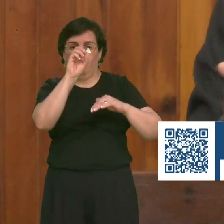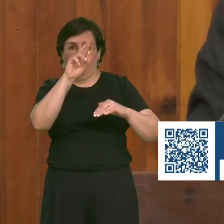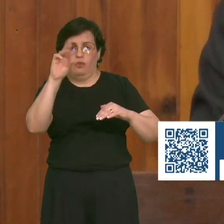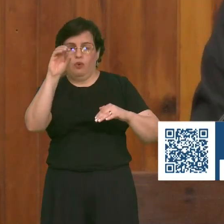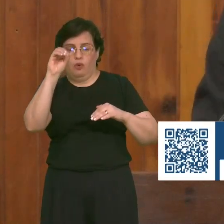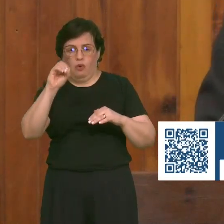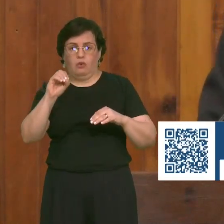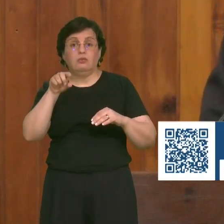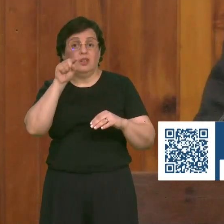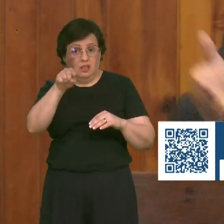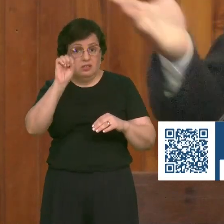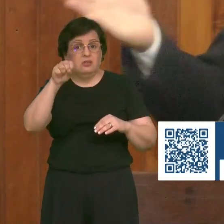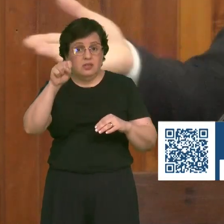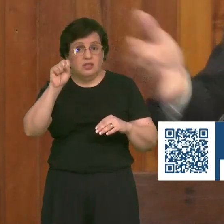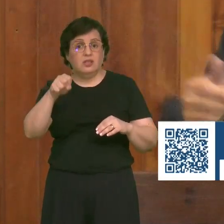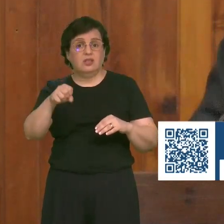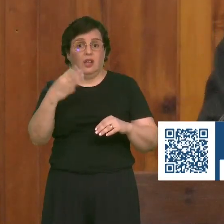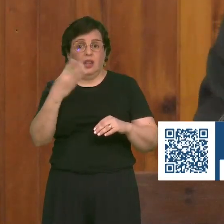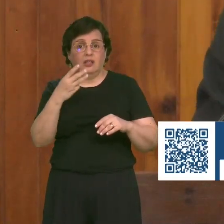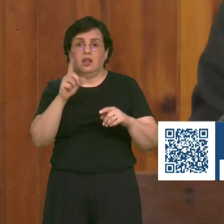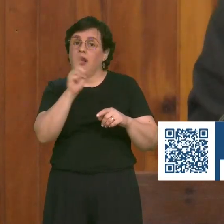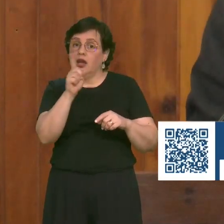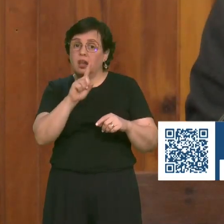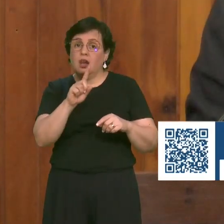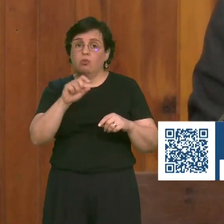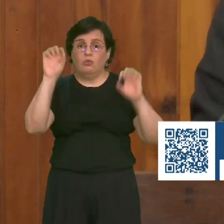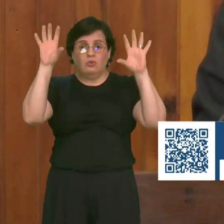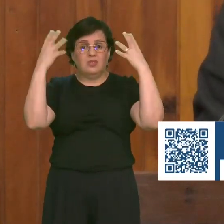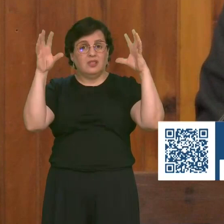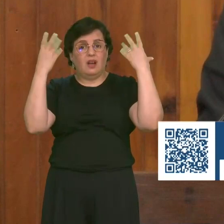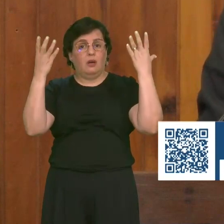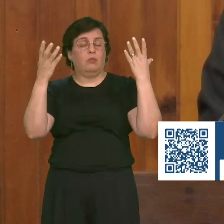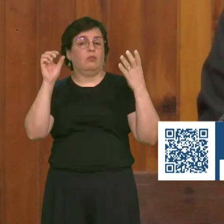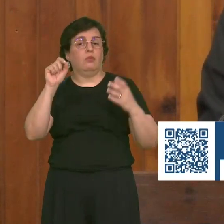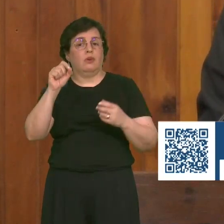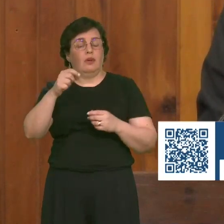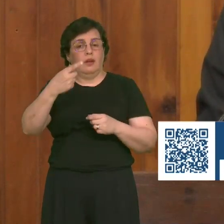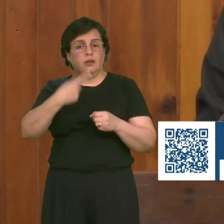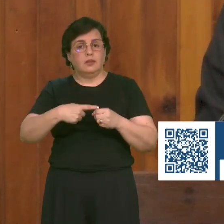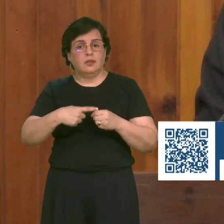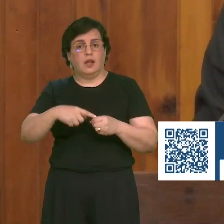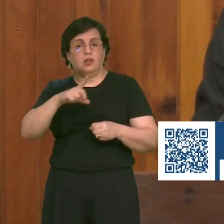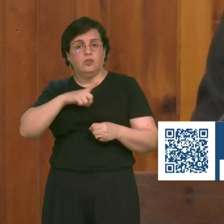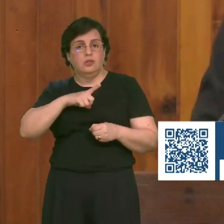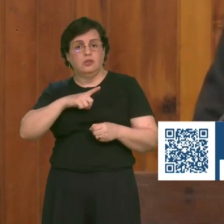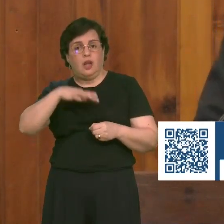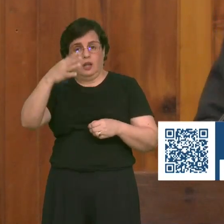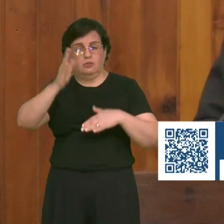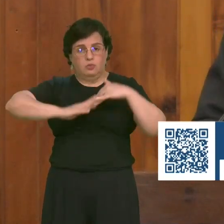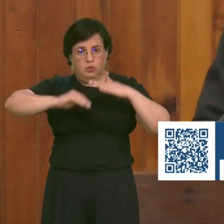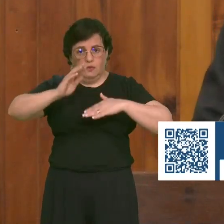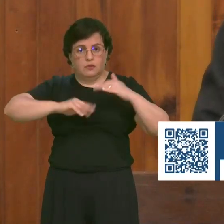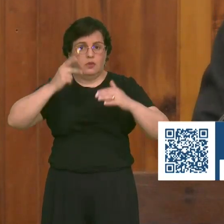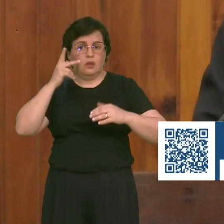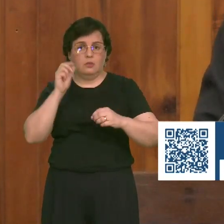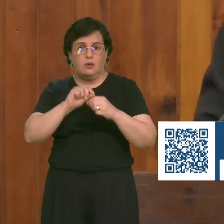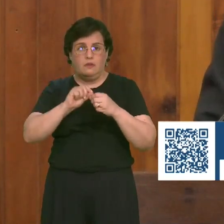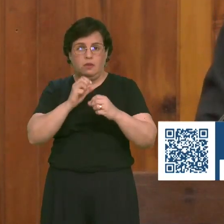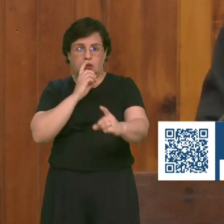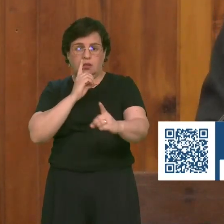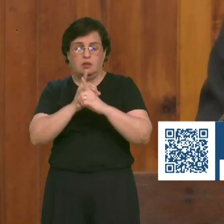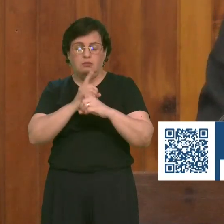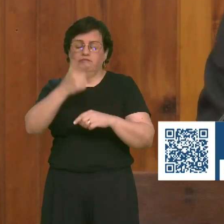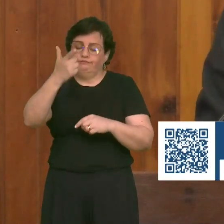deveria terceirizar e não Samu que o município tem os profissionais para fazer o atendimento então é mais um pedido